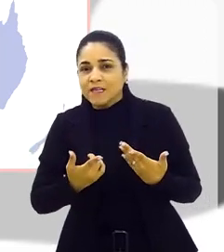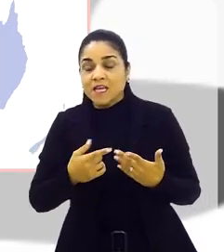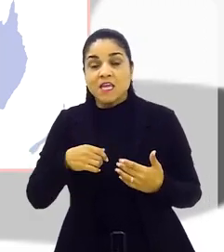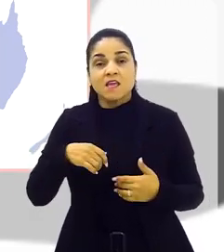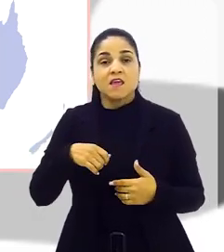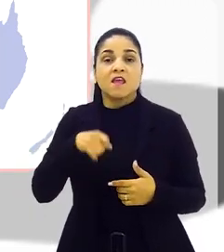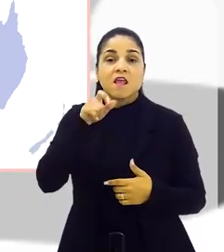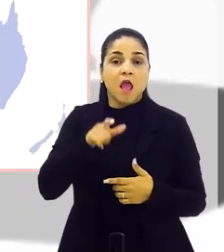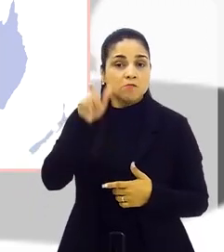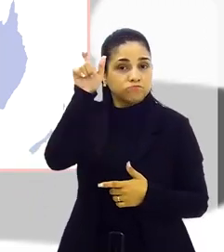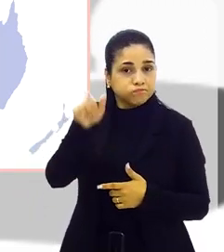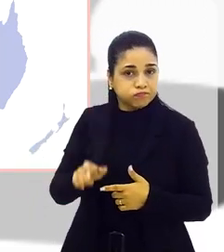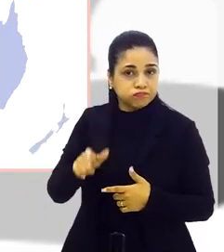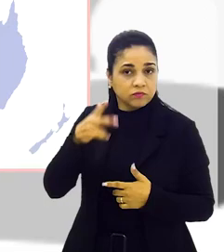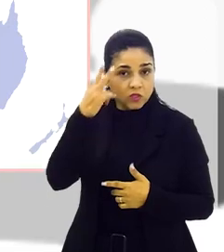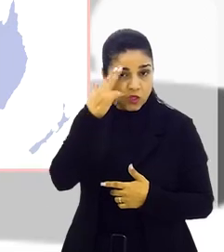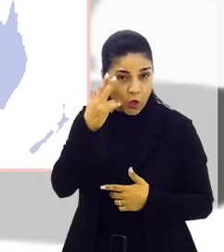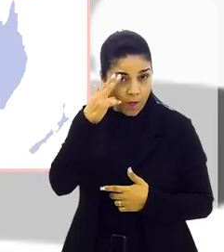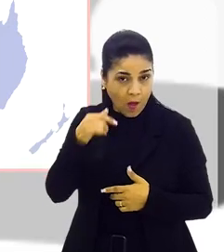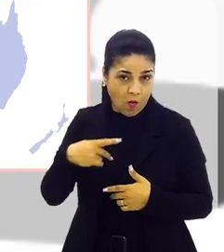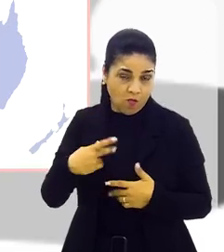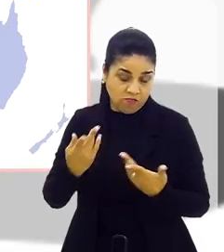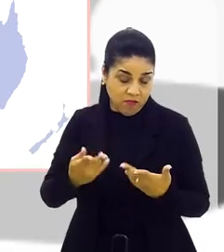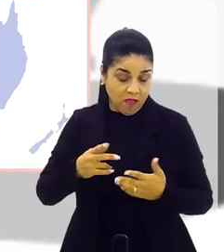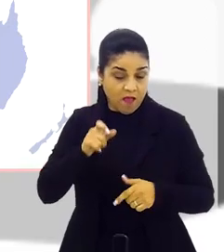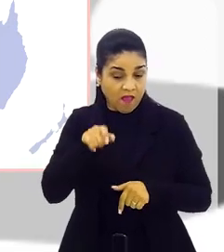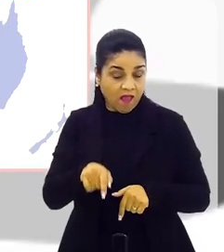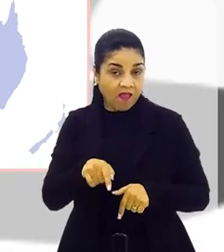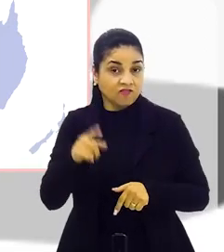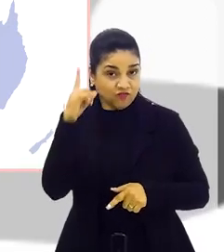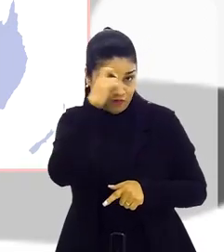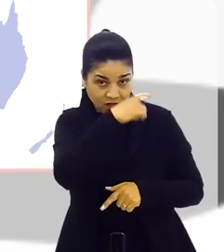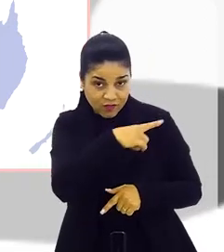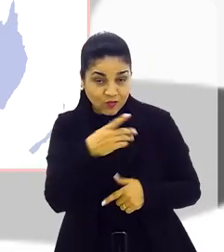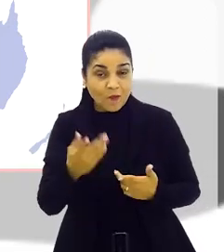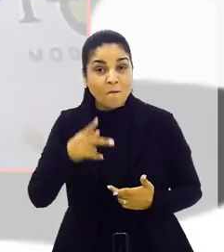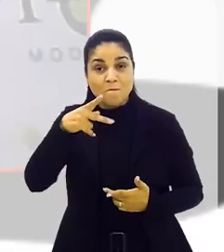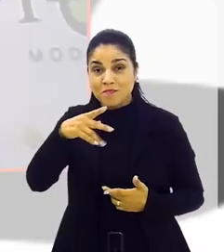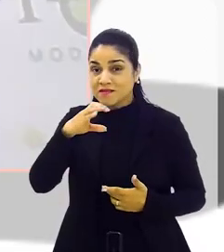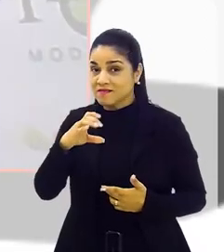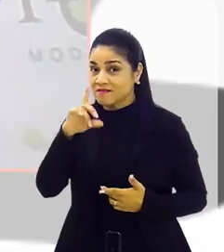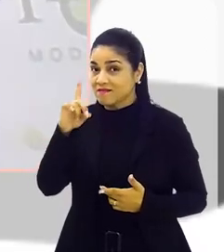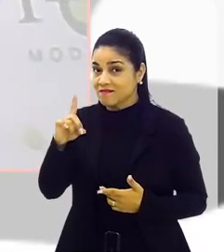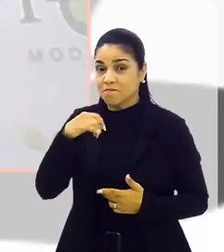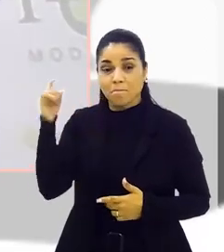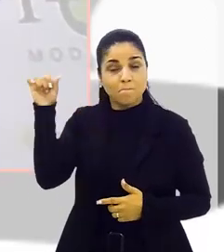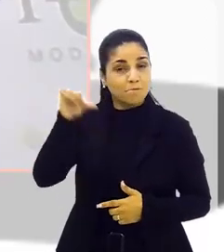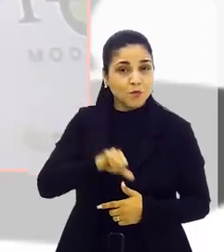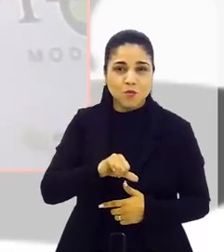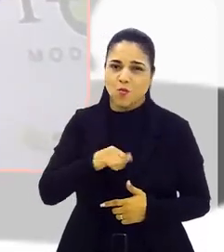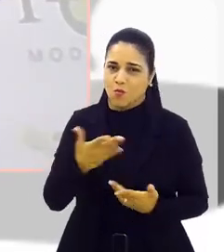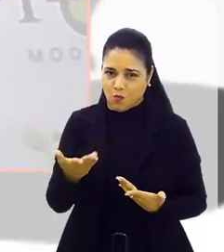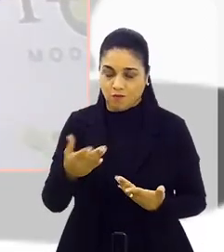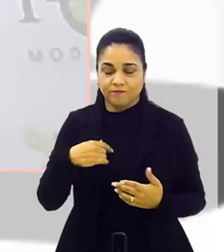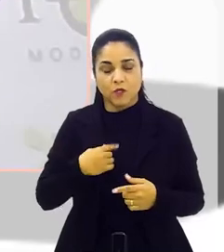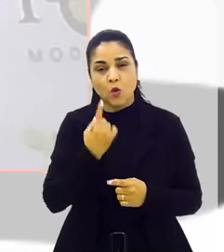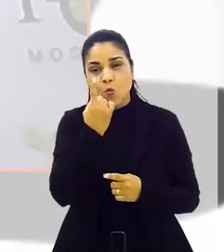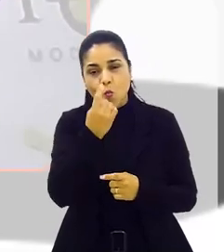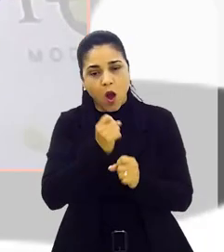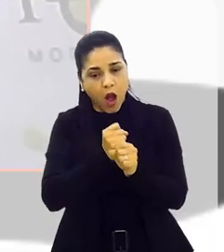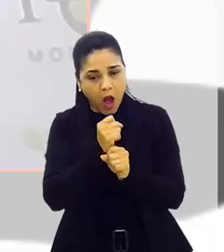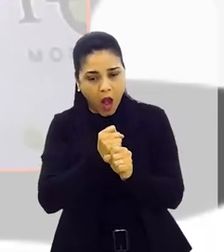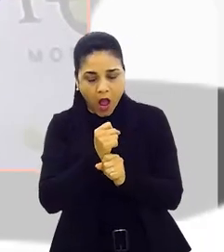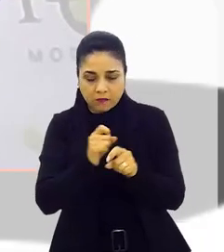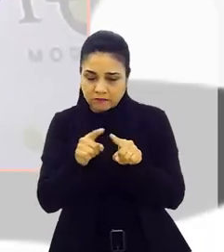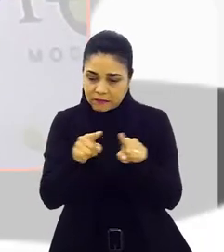já não é PCD, já foi tão difícil, imagina para quem é. Justamente. Aí continuamos, fizemos um